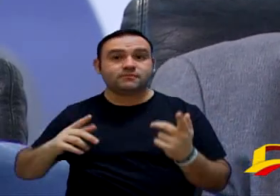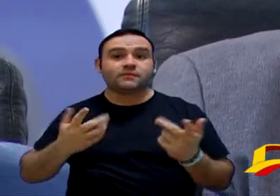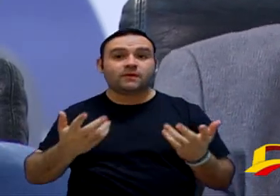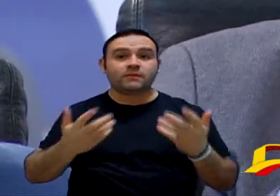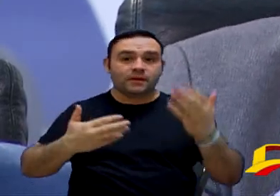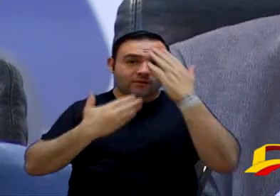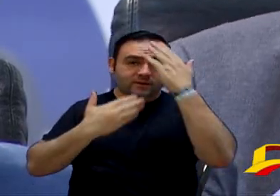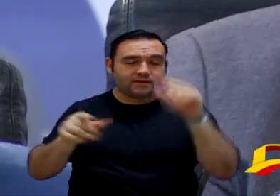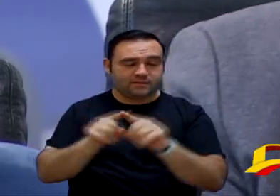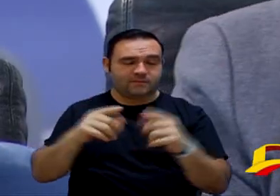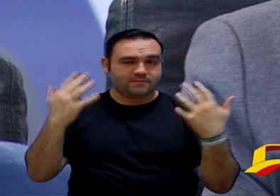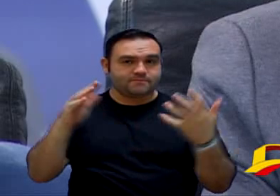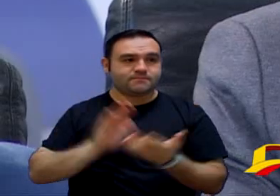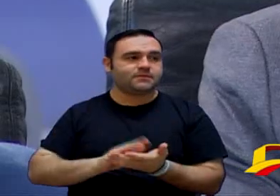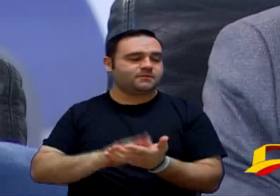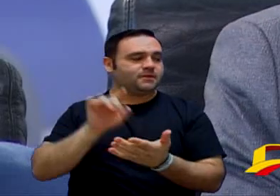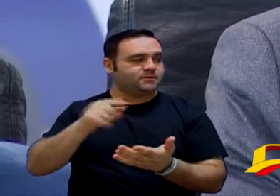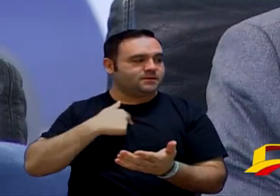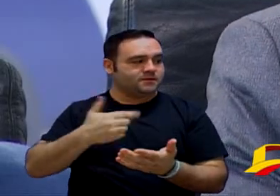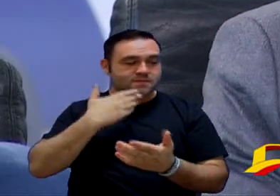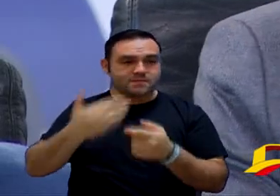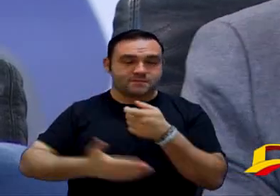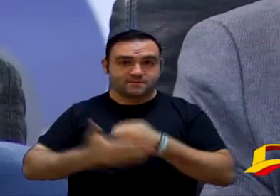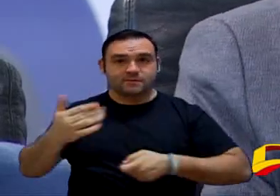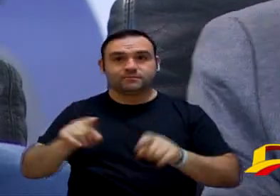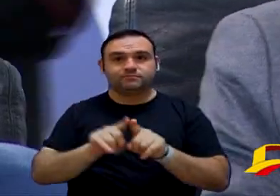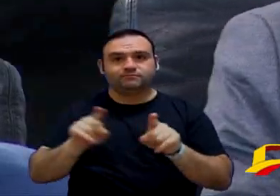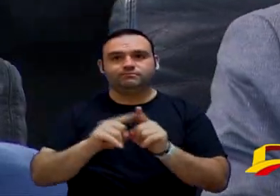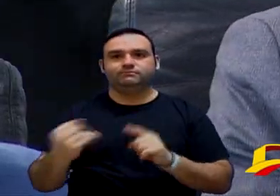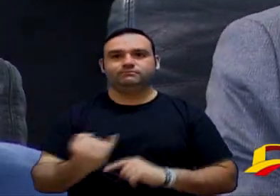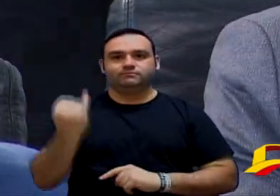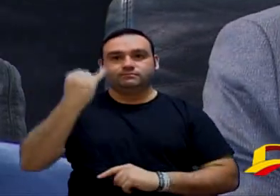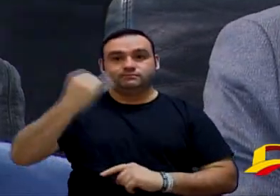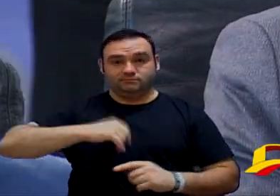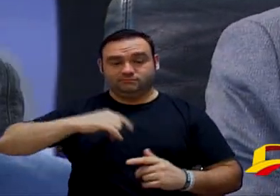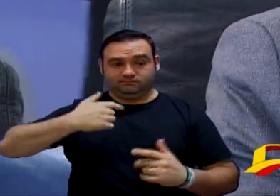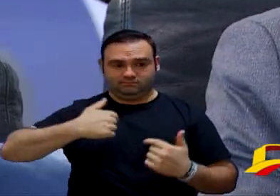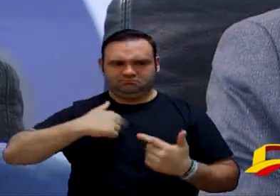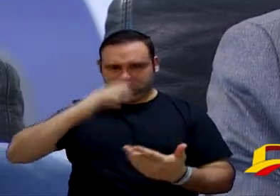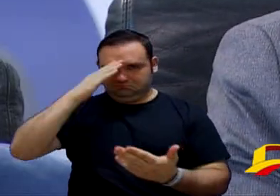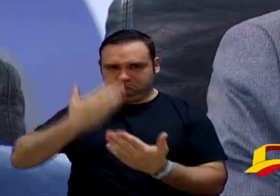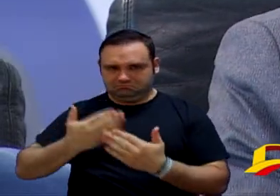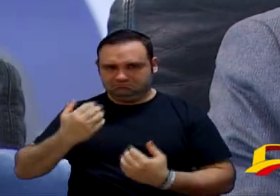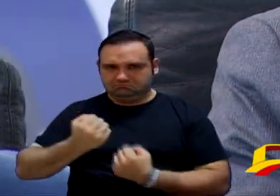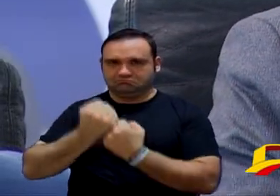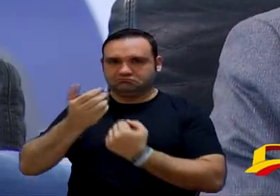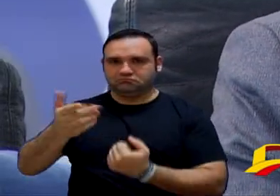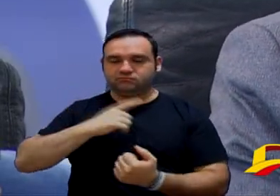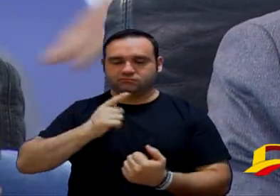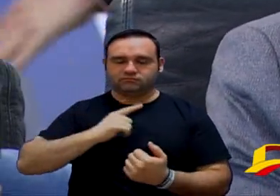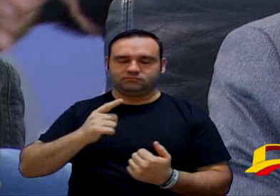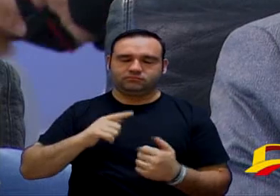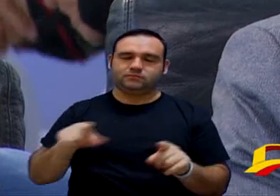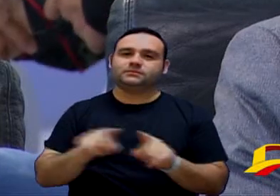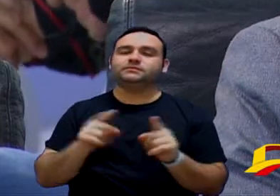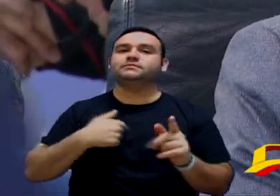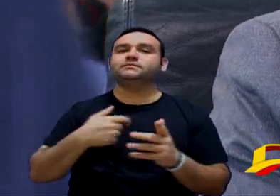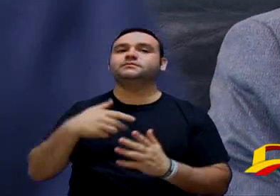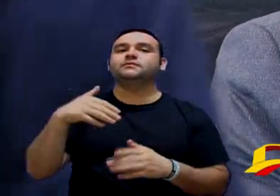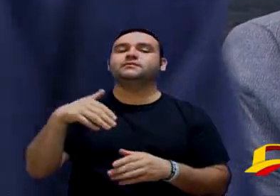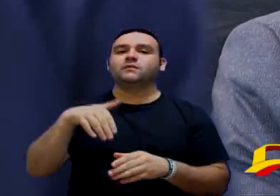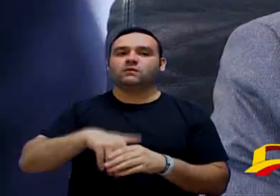agradecer e parabenizar você pelo seu requerimento aí é muito importante conto com meu apoio viu Rodrigo Conto como eu apoio no seu requerimento com meu voto aí